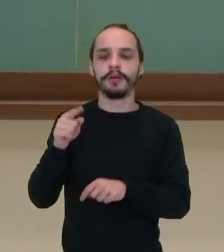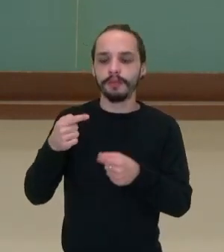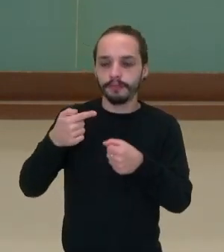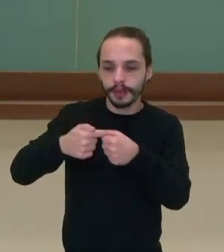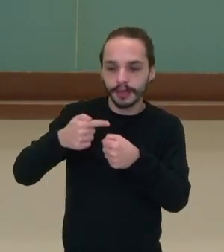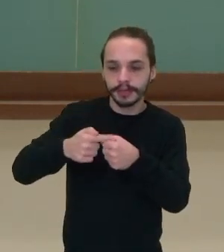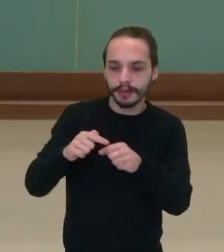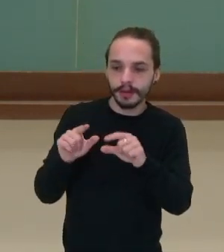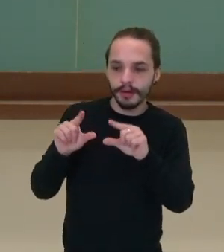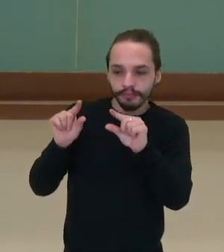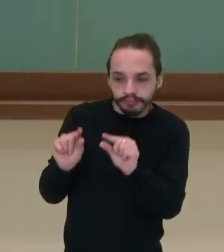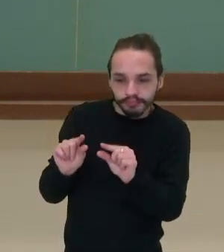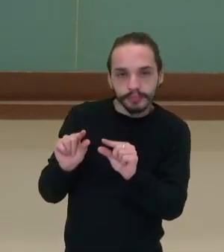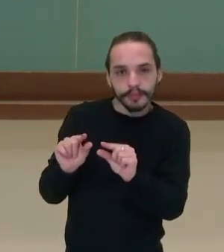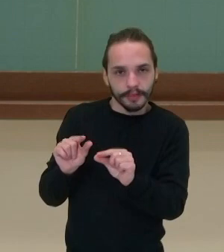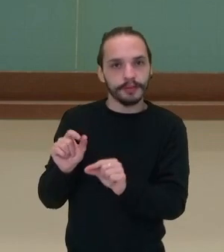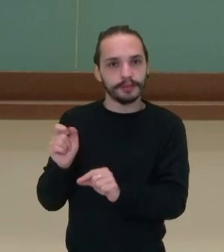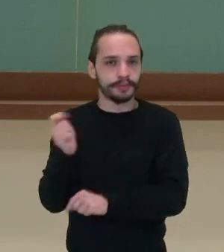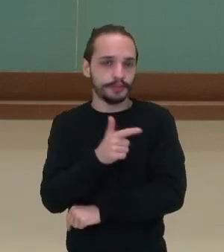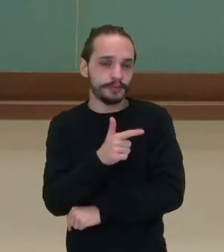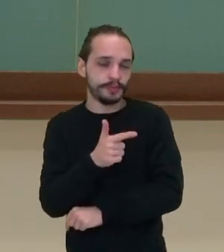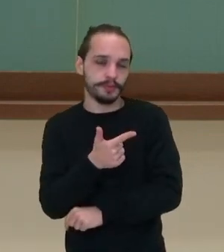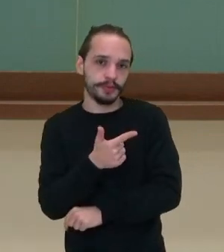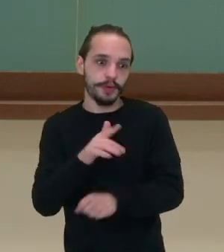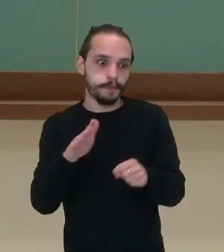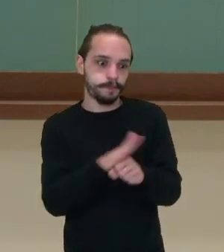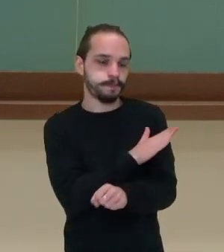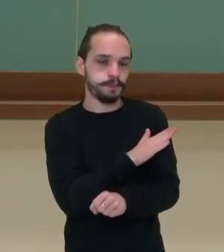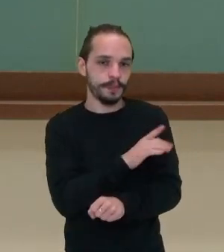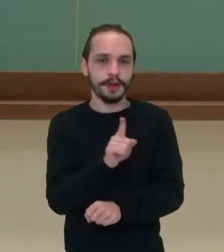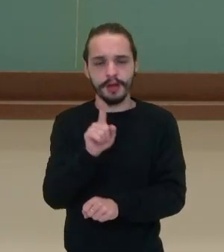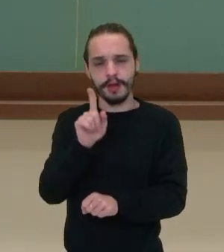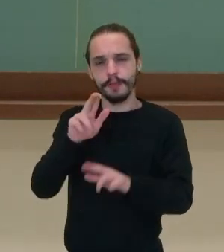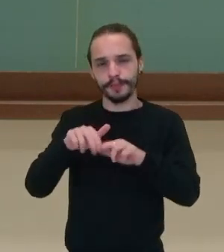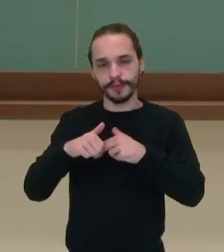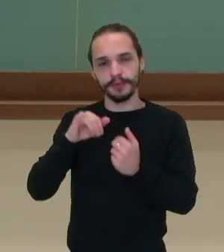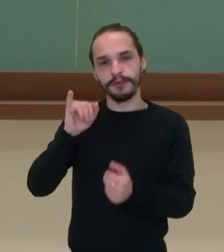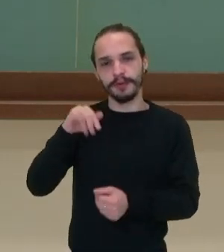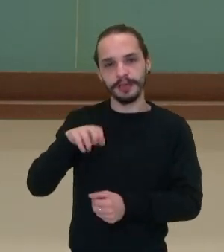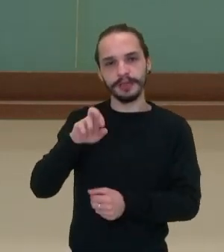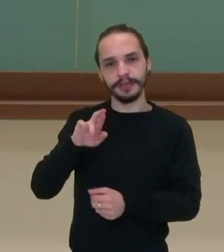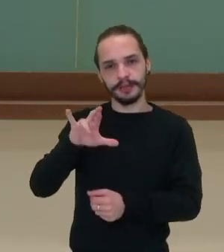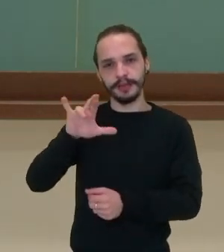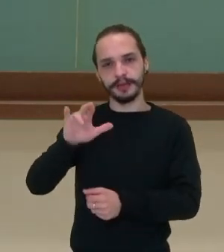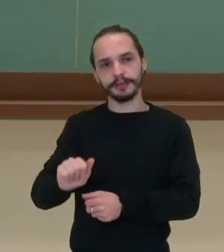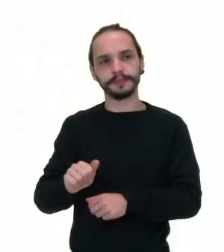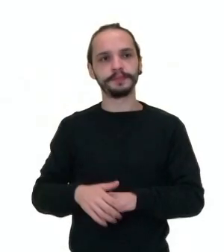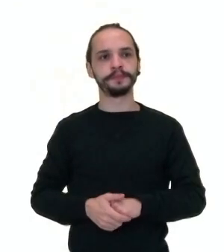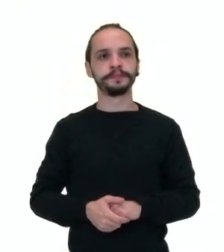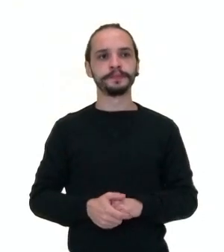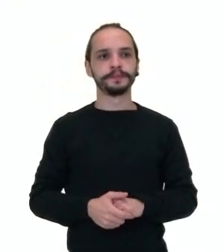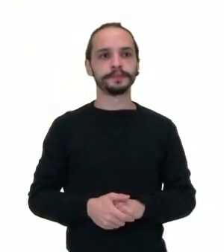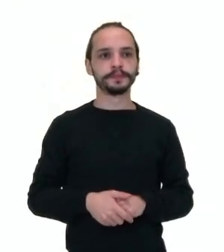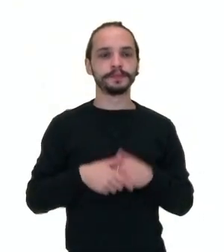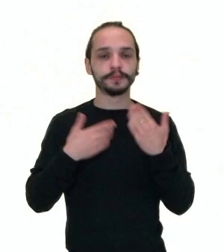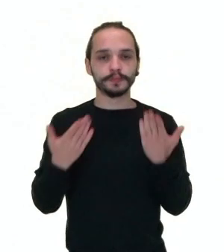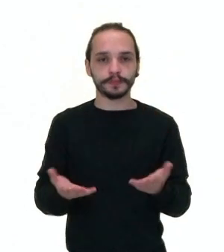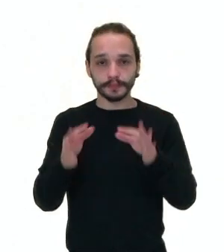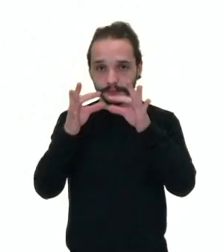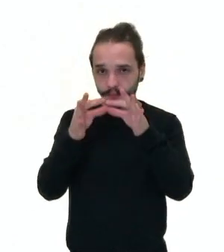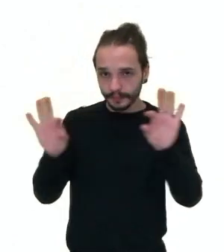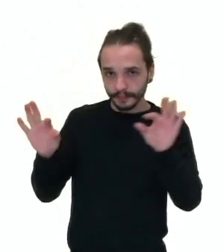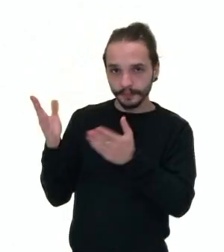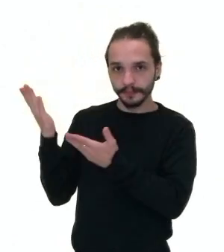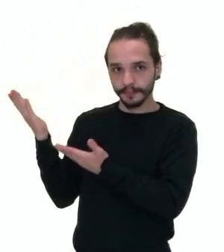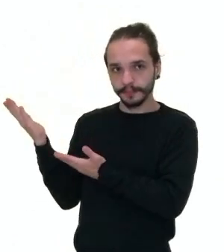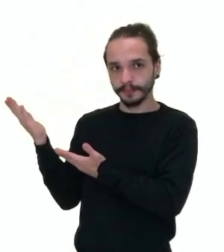vazio, certo? Então, isso tudo é relacionado com a ideia da inércia. Bem, então, essa equação que eu mostrei para